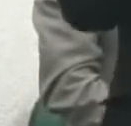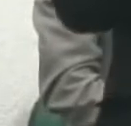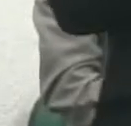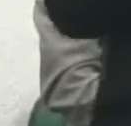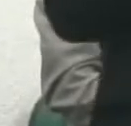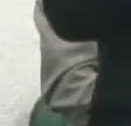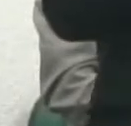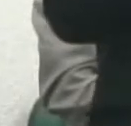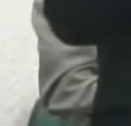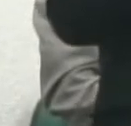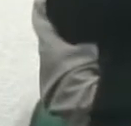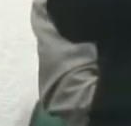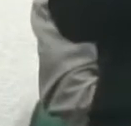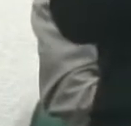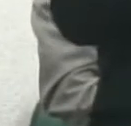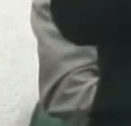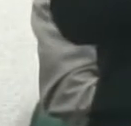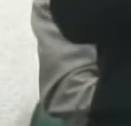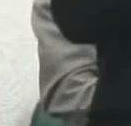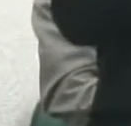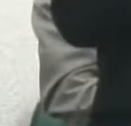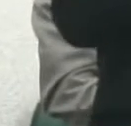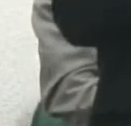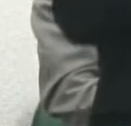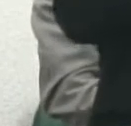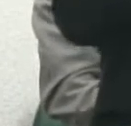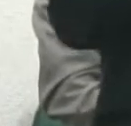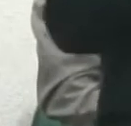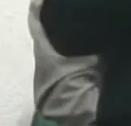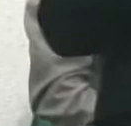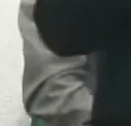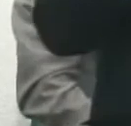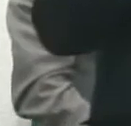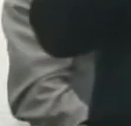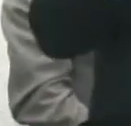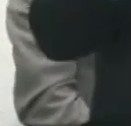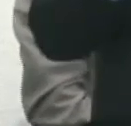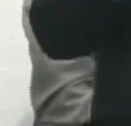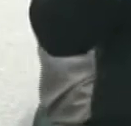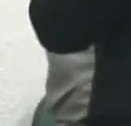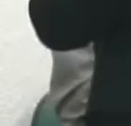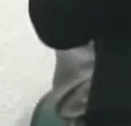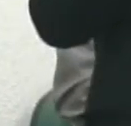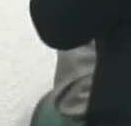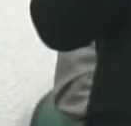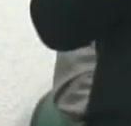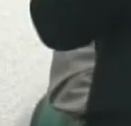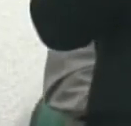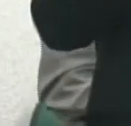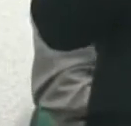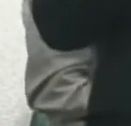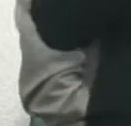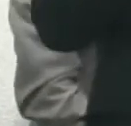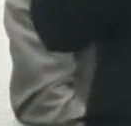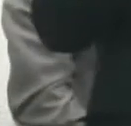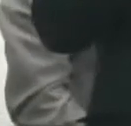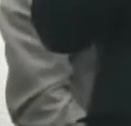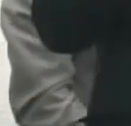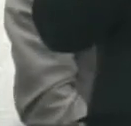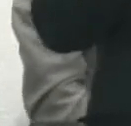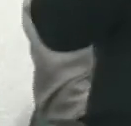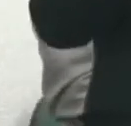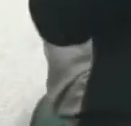de uma mãe desesperada que tem um filho da dependência química que chega em casa quebrando